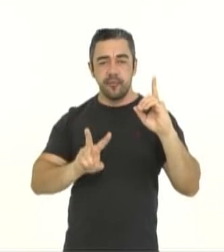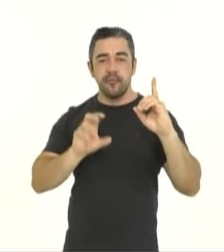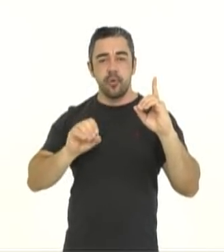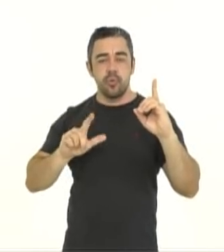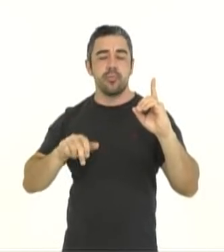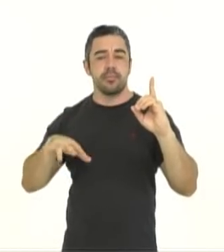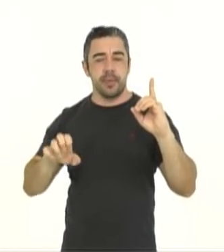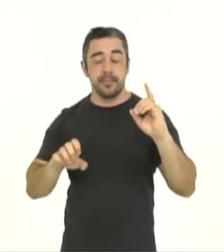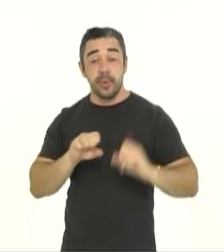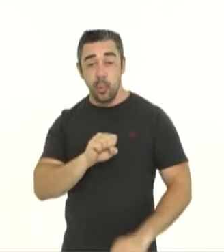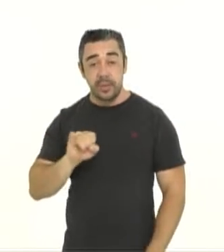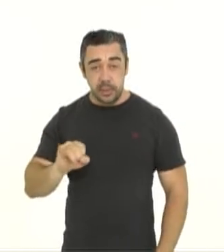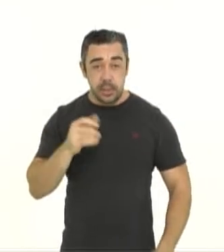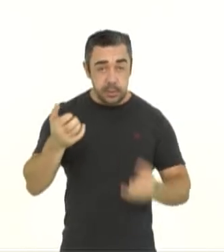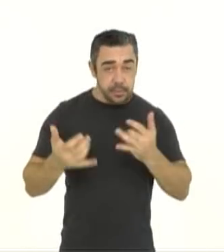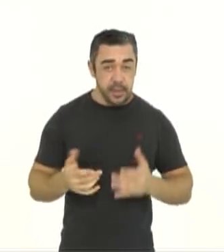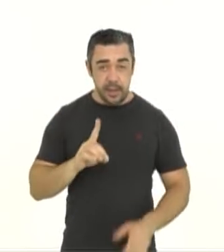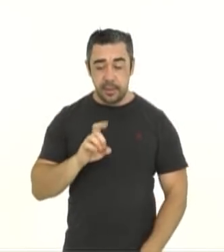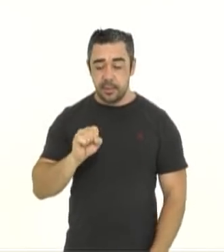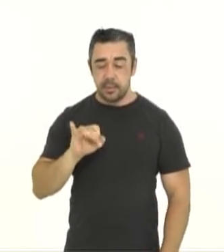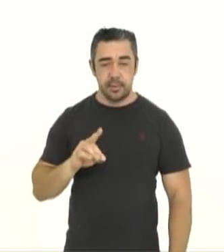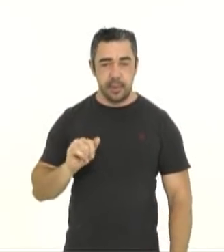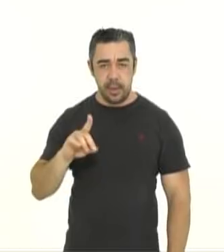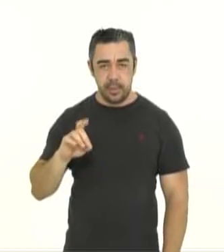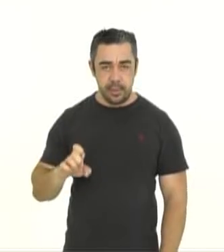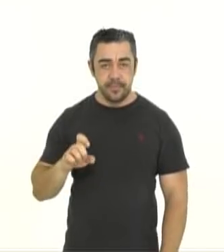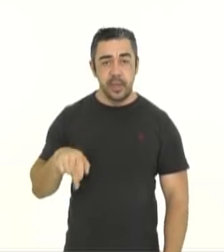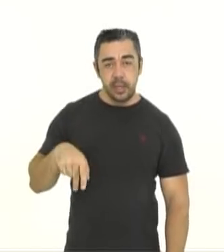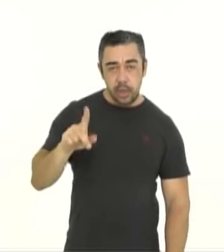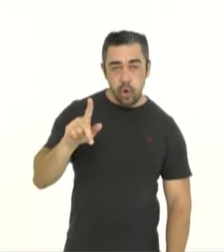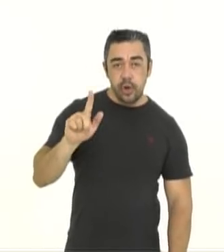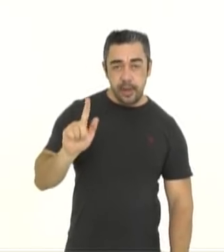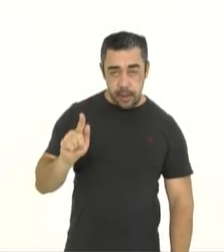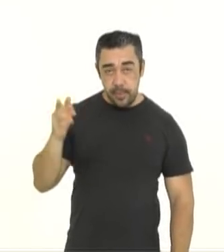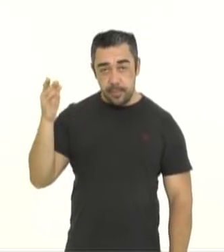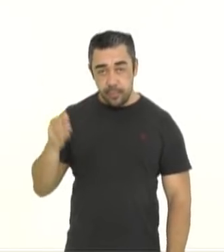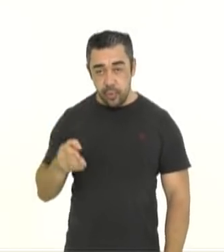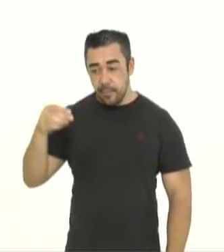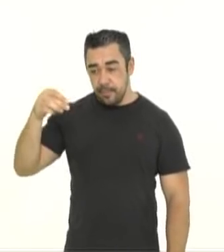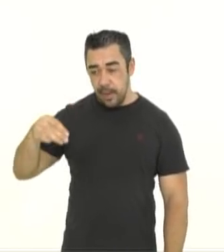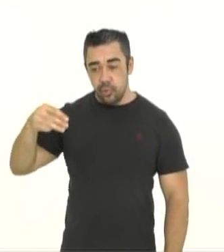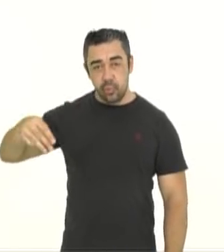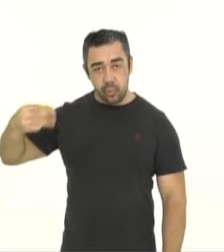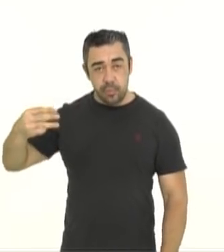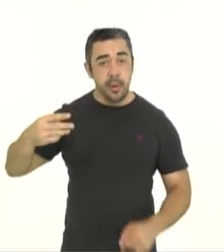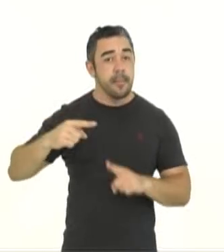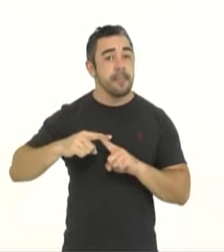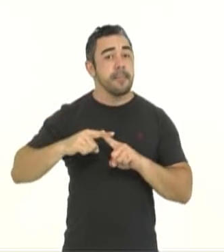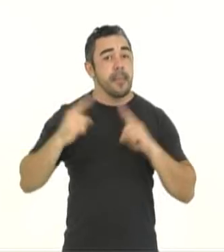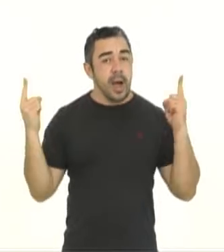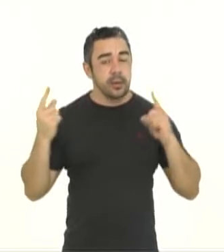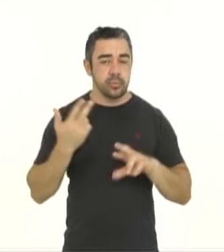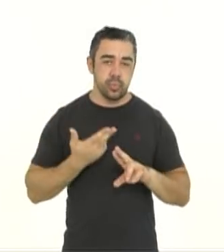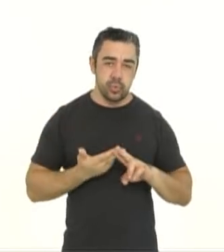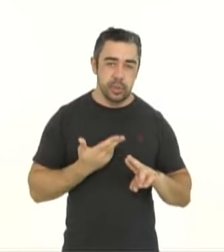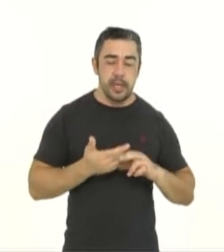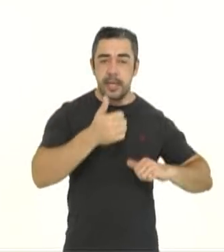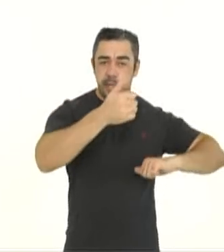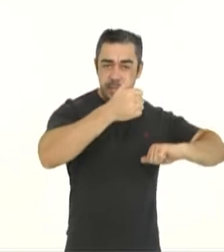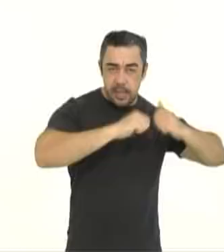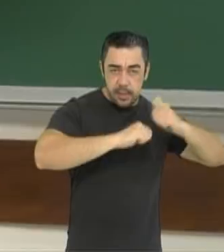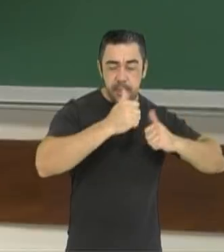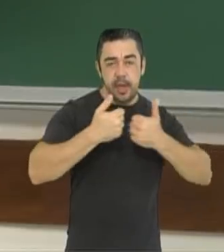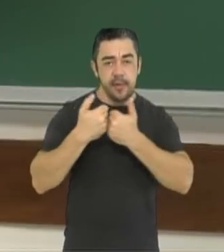SI, a unidade de densidade é o quilograma por metro cúbico. No entanto, o mais utilizado na química e na física,